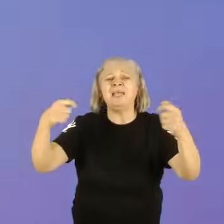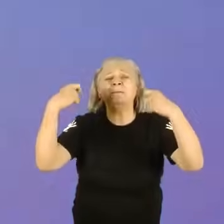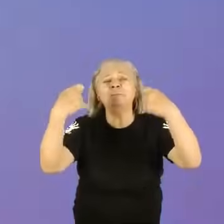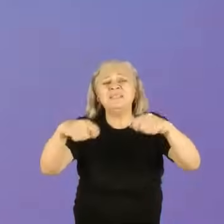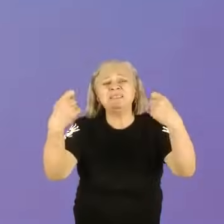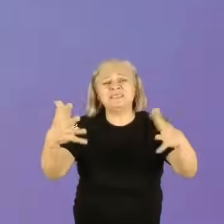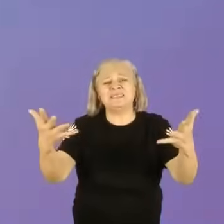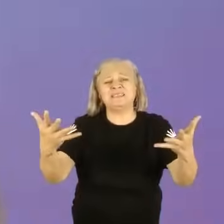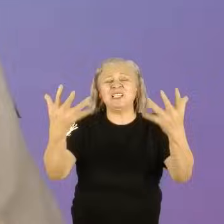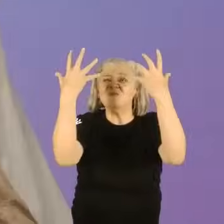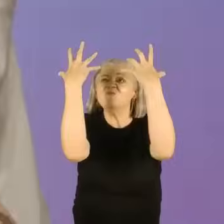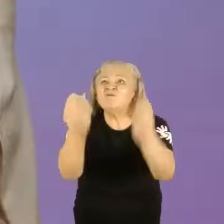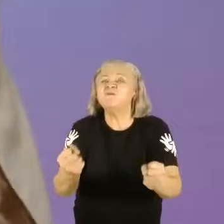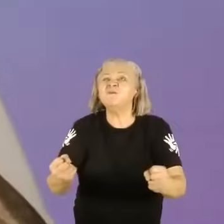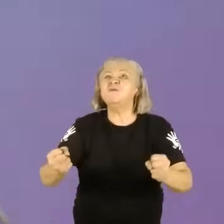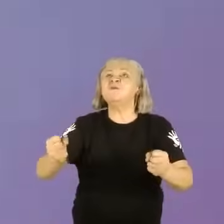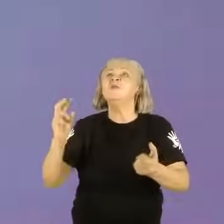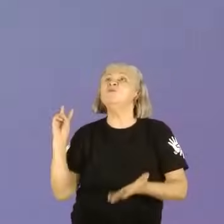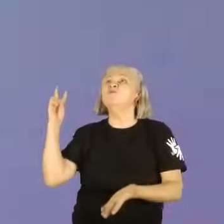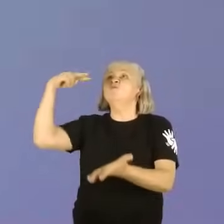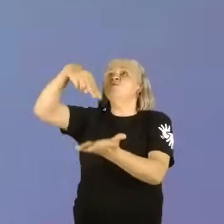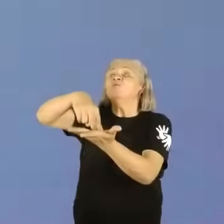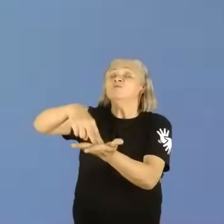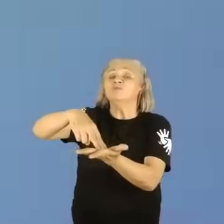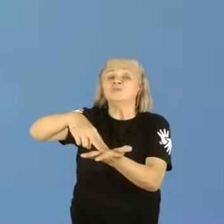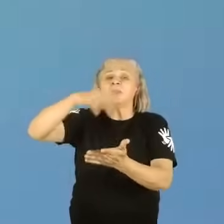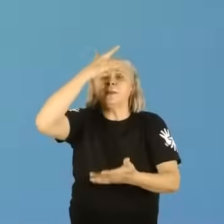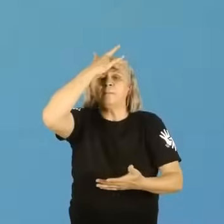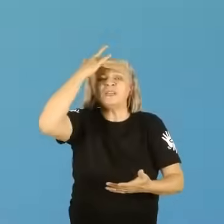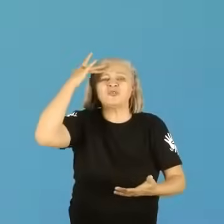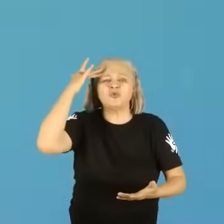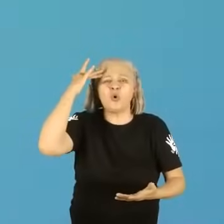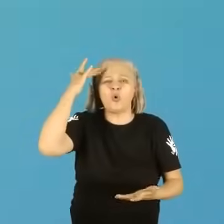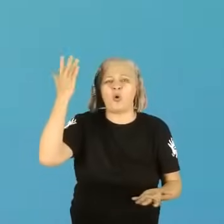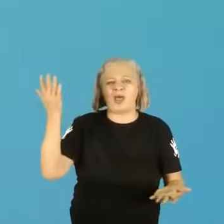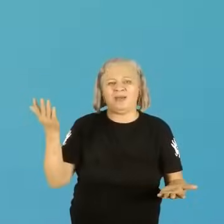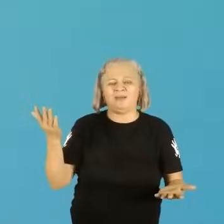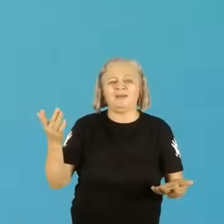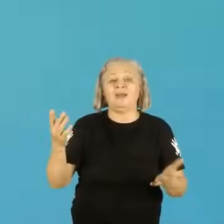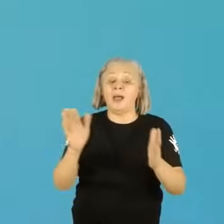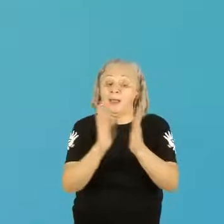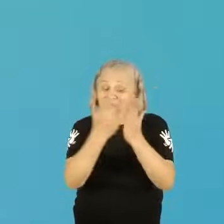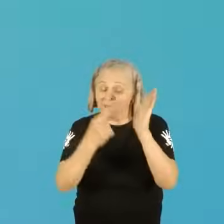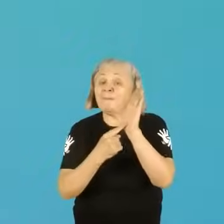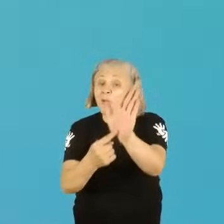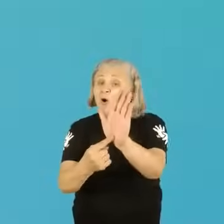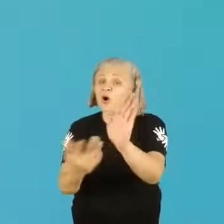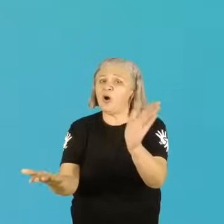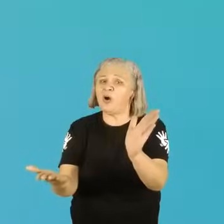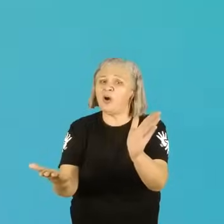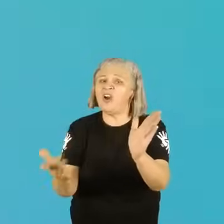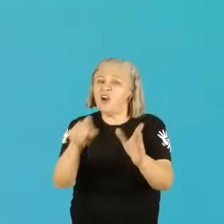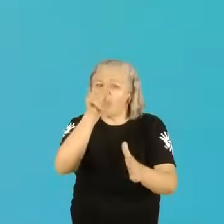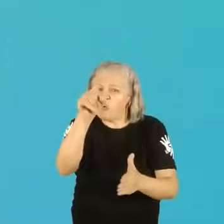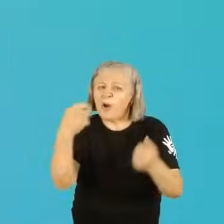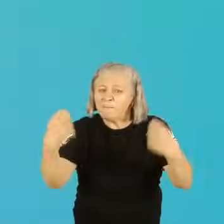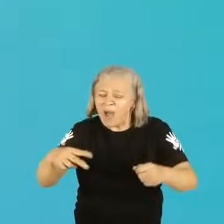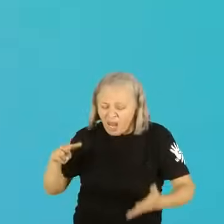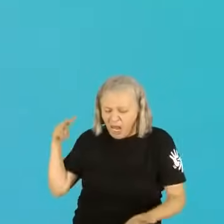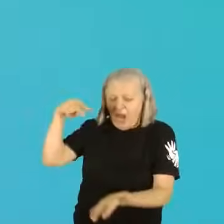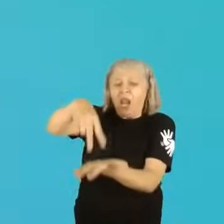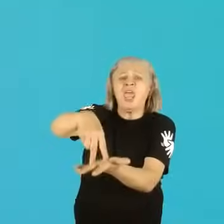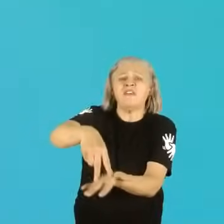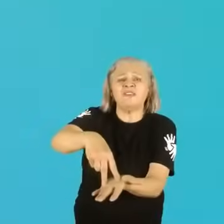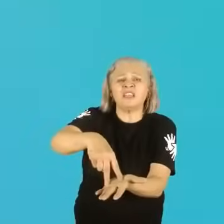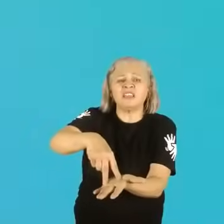número daqueles que se levantam é muito grande, mas debaixo dessa palavra você vai hoje se levantar e